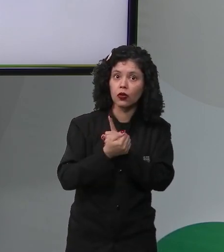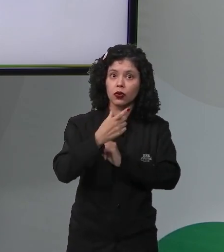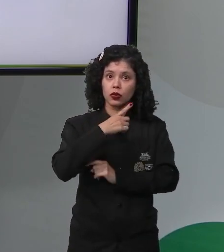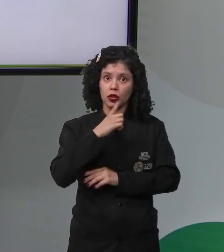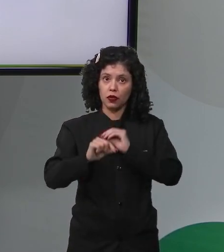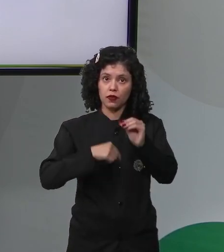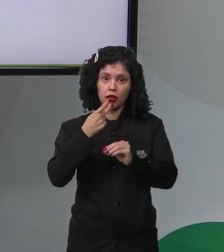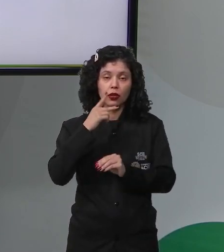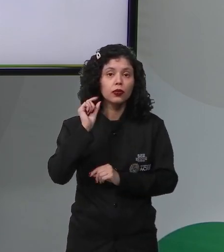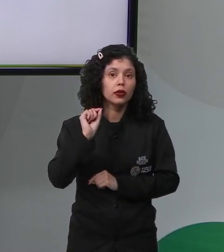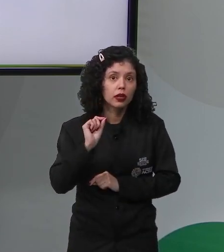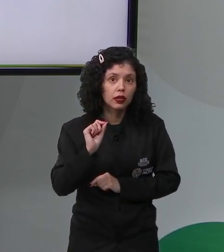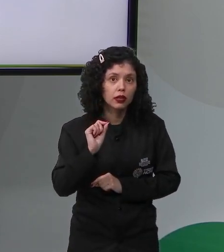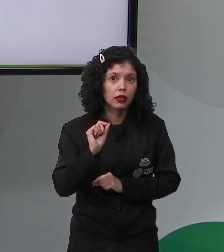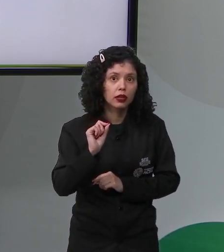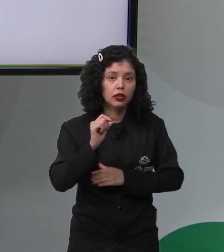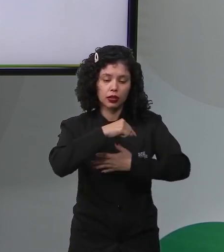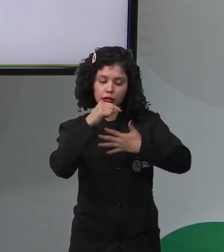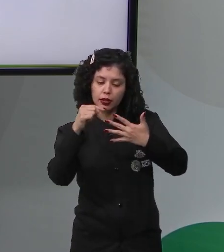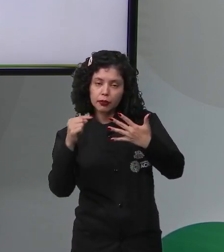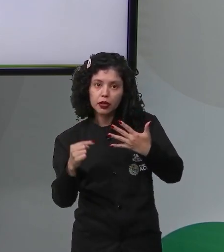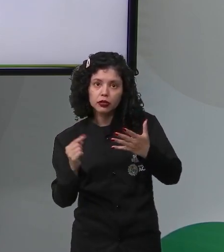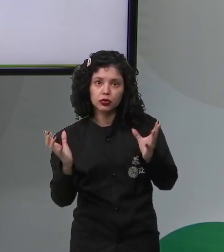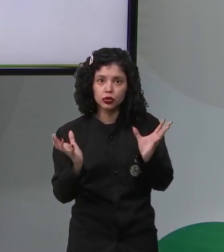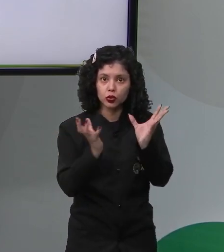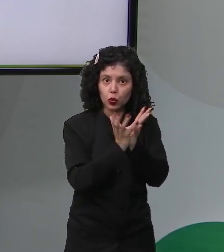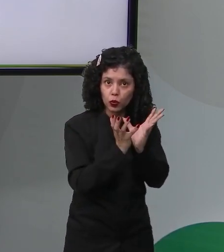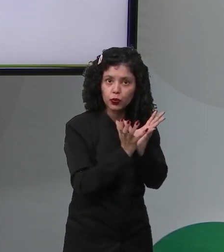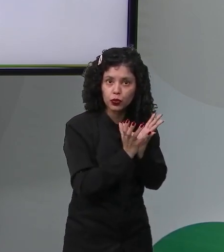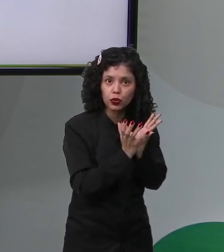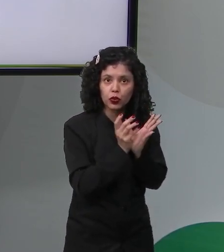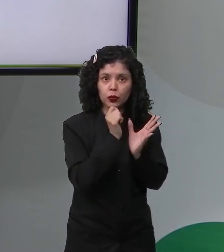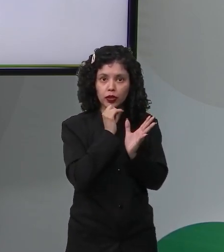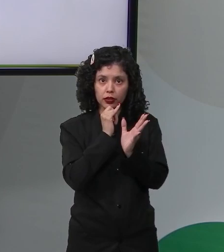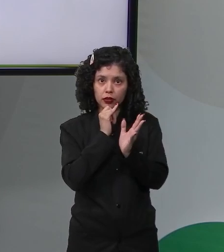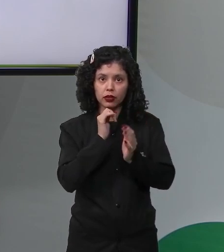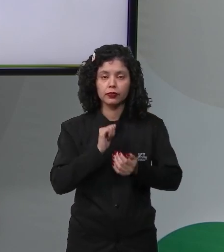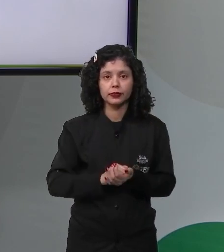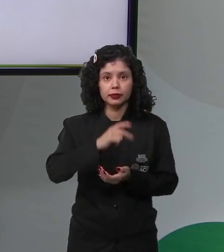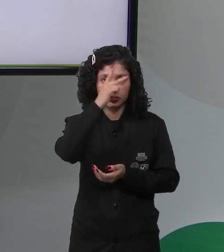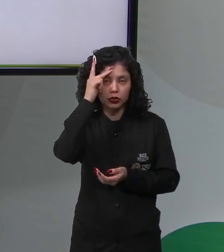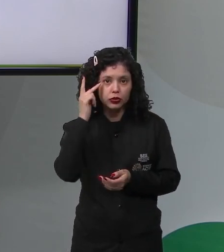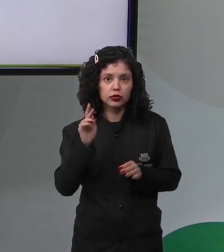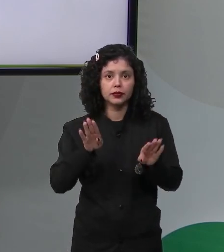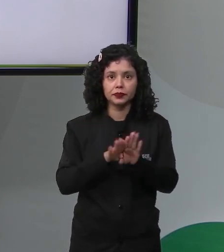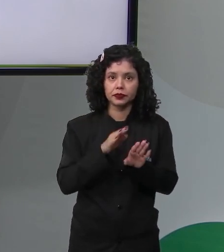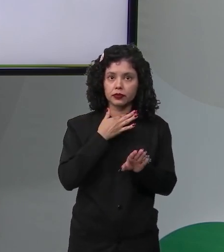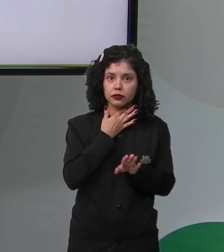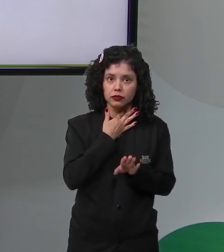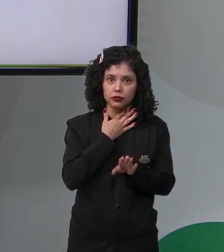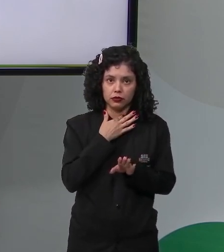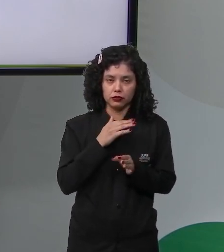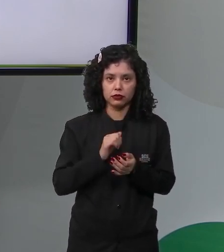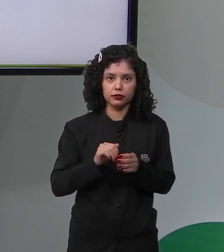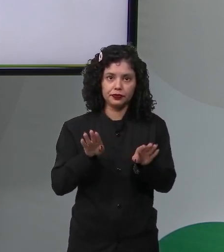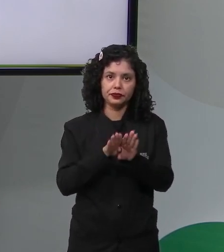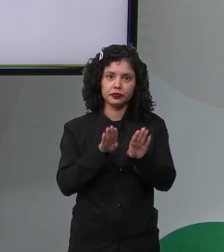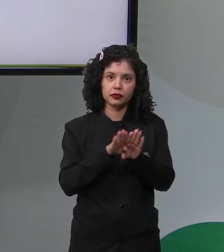nós estamos tratando de elementos que são coletivos. Nós somos pessoas que temos as